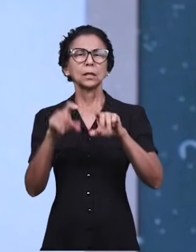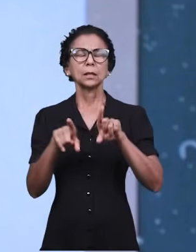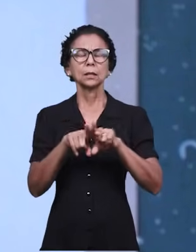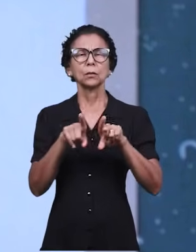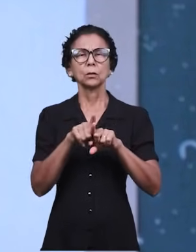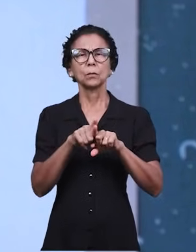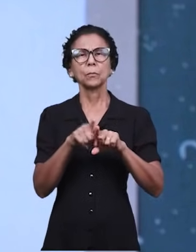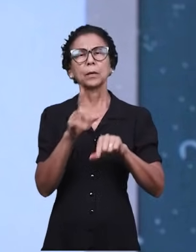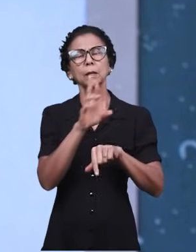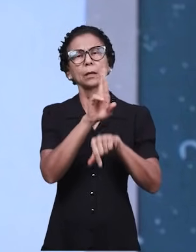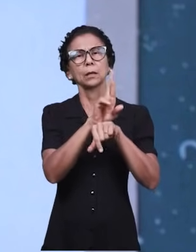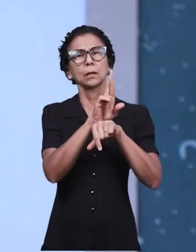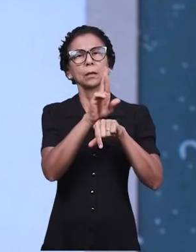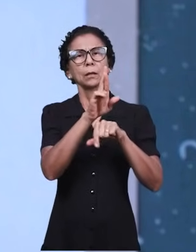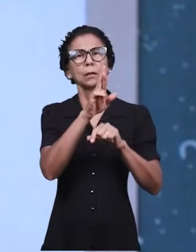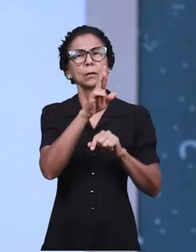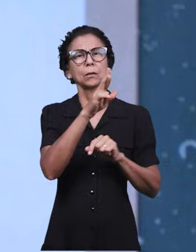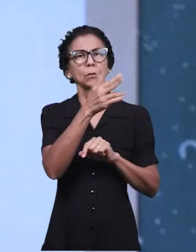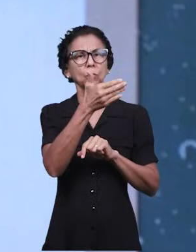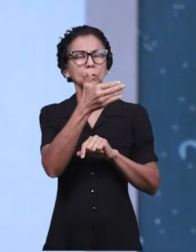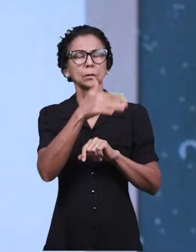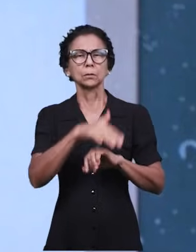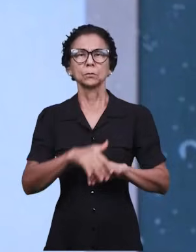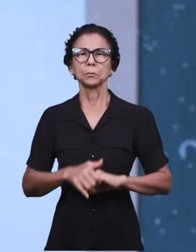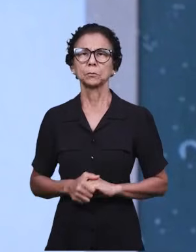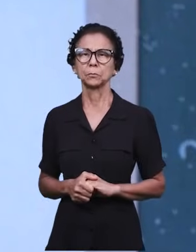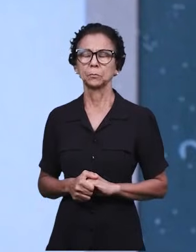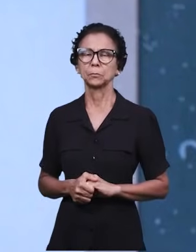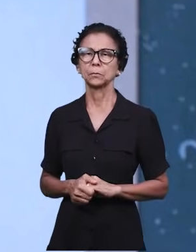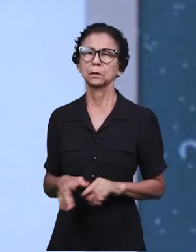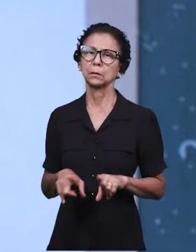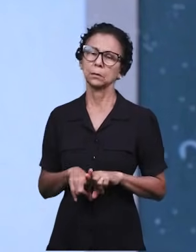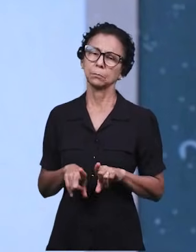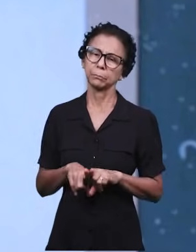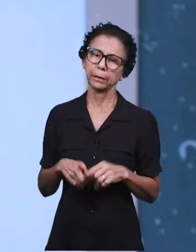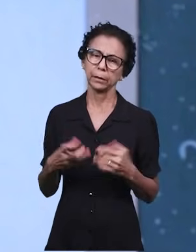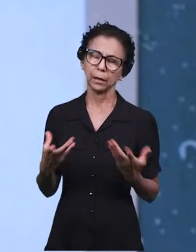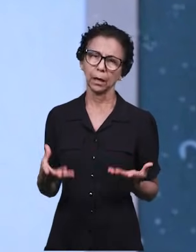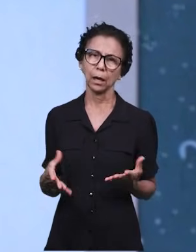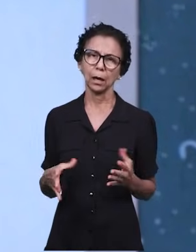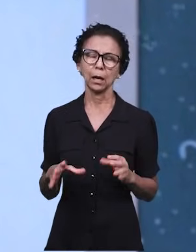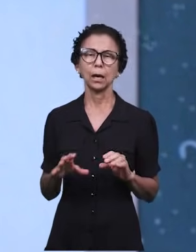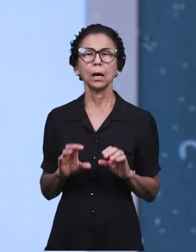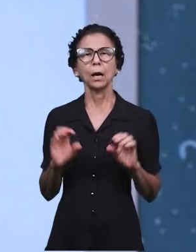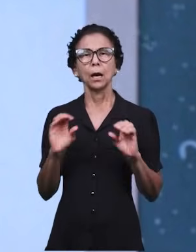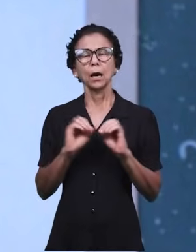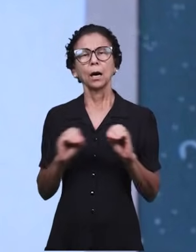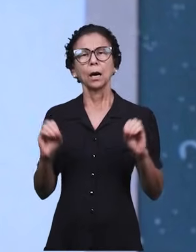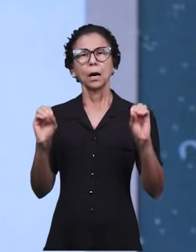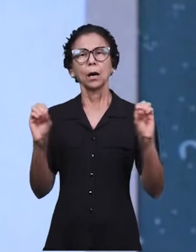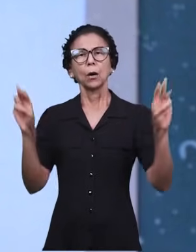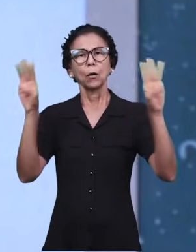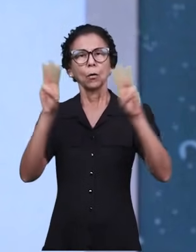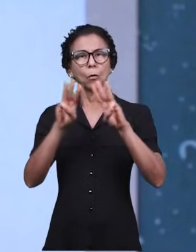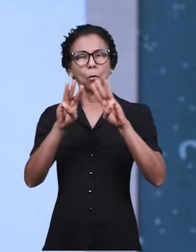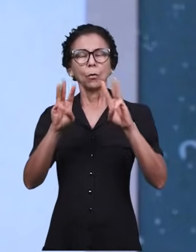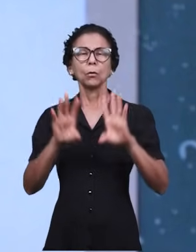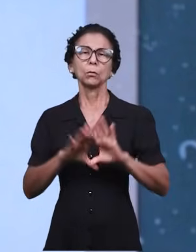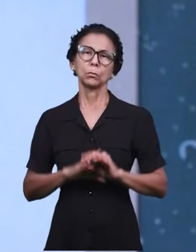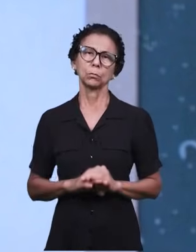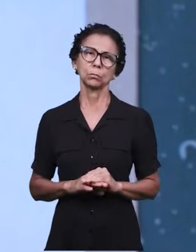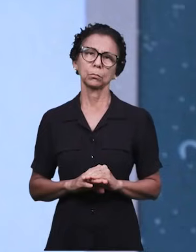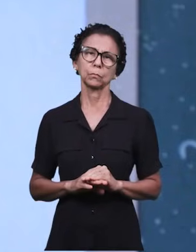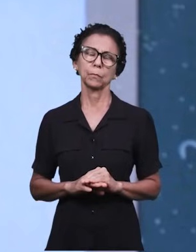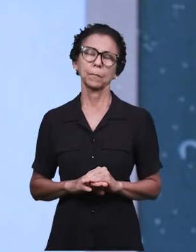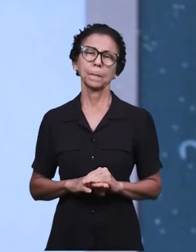internacionais, como a Organização das Nações Unidas ou a Organização